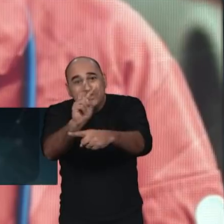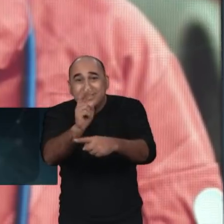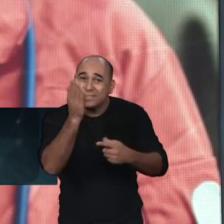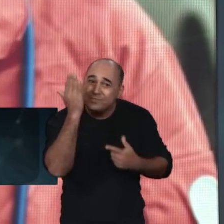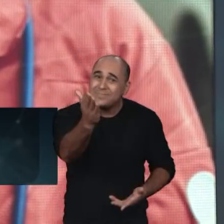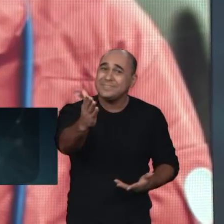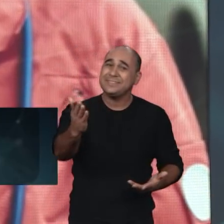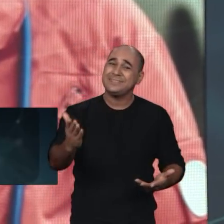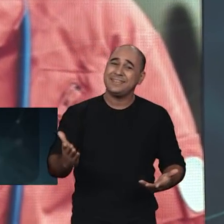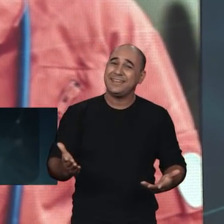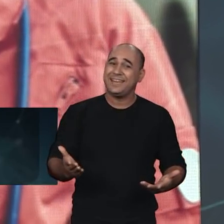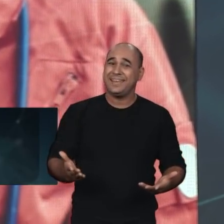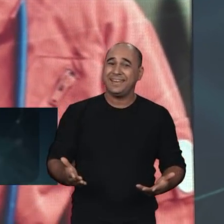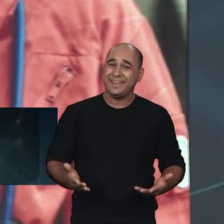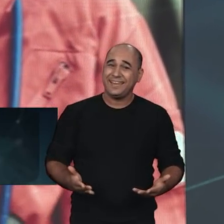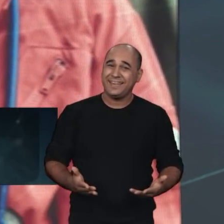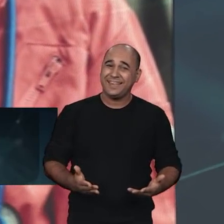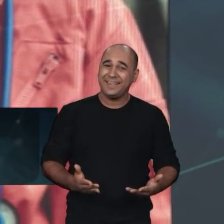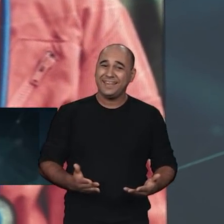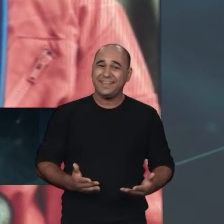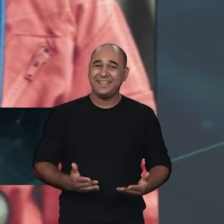Cuidei de você